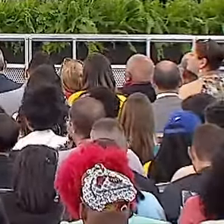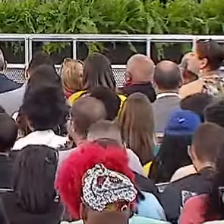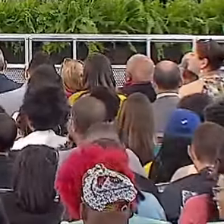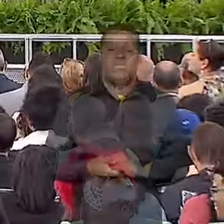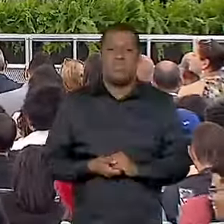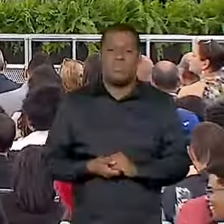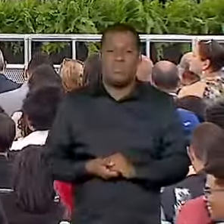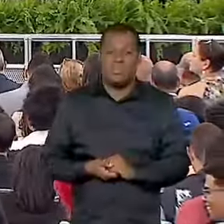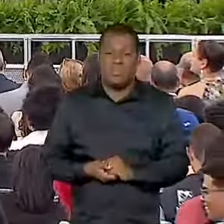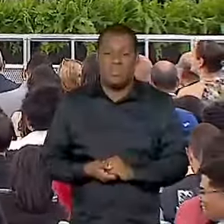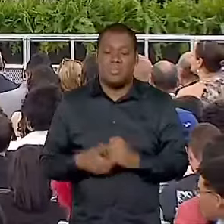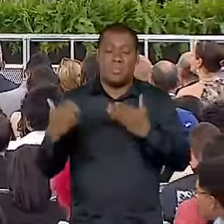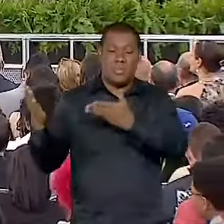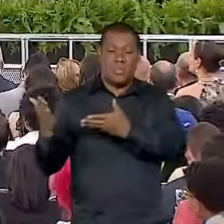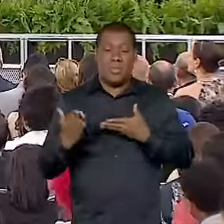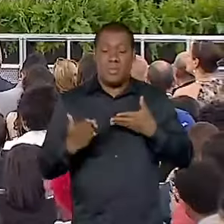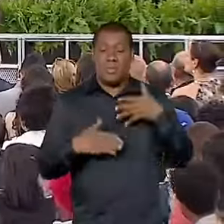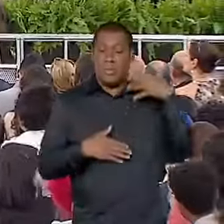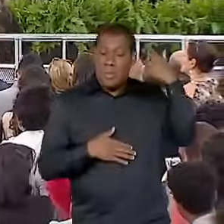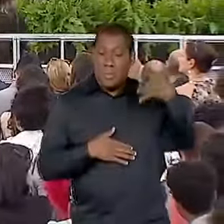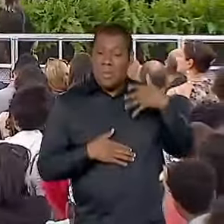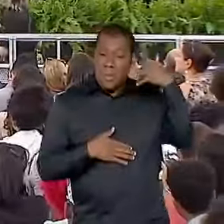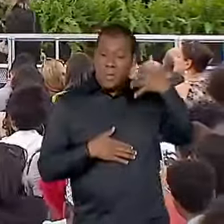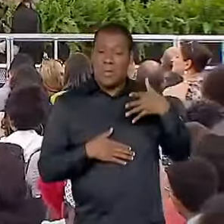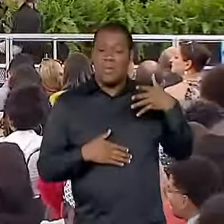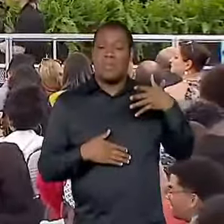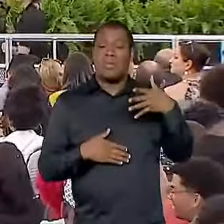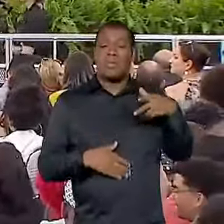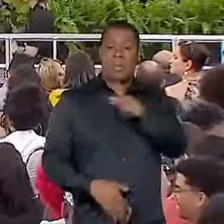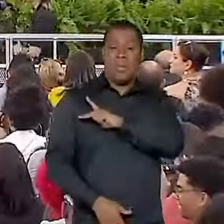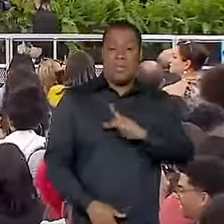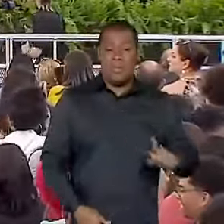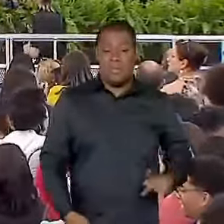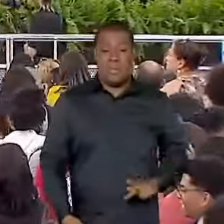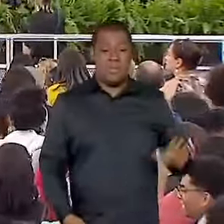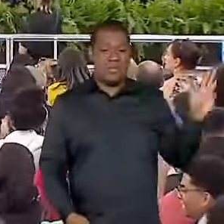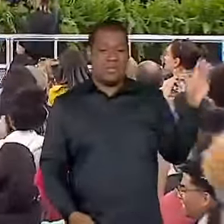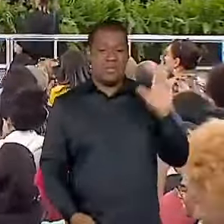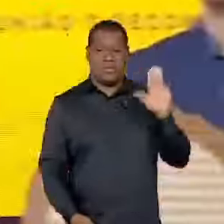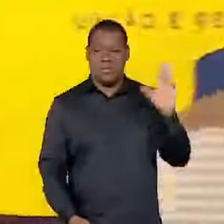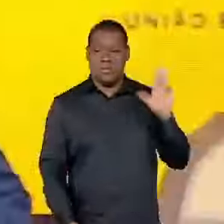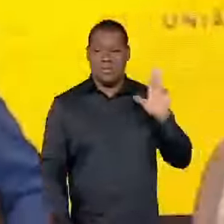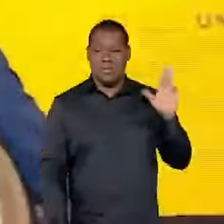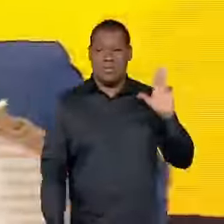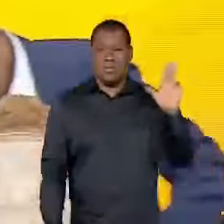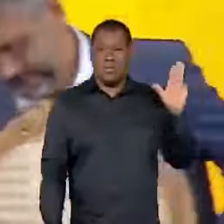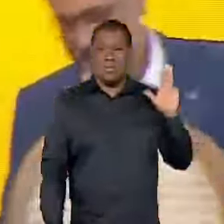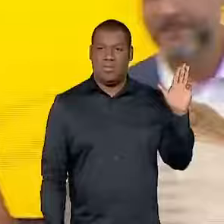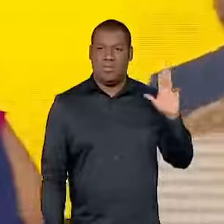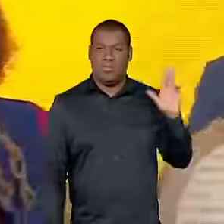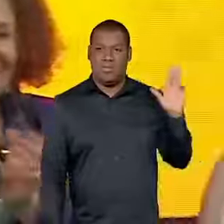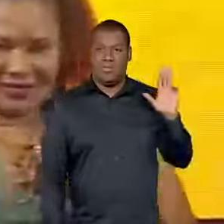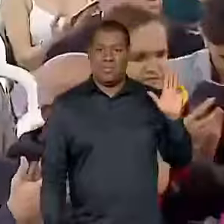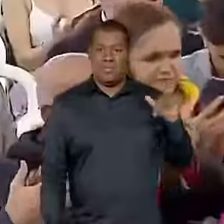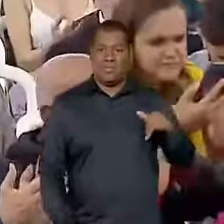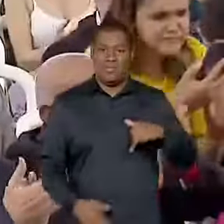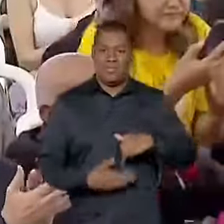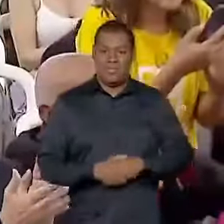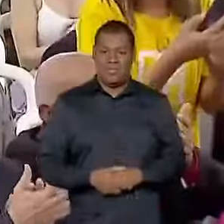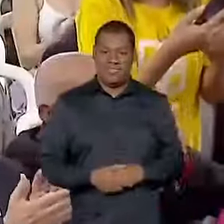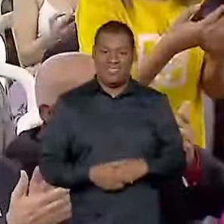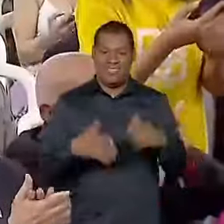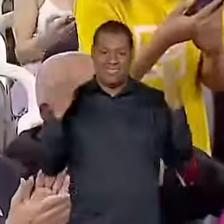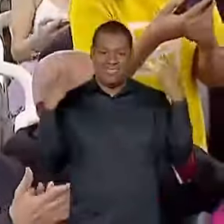Com a palavra, o presidente da República, Luiz Inácio Lula da Silva.